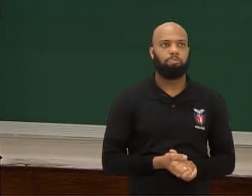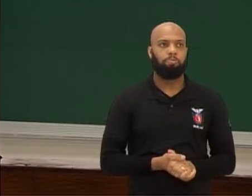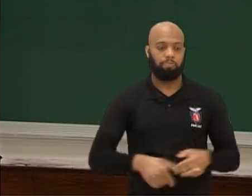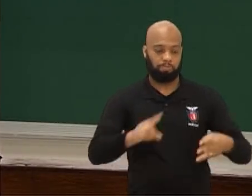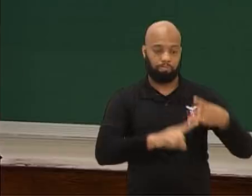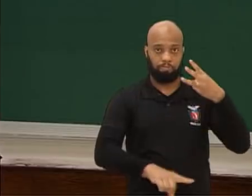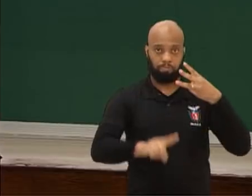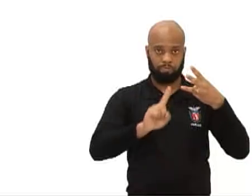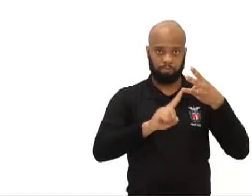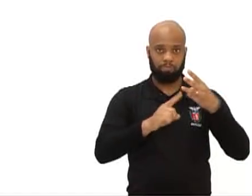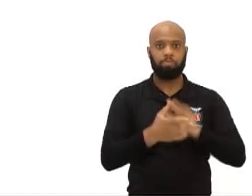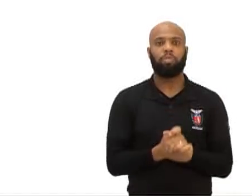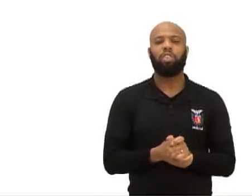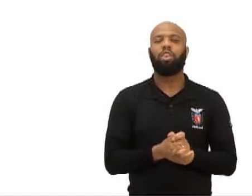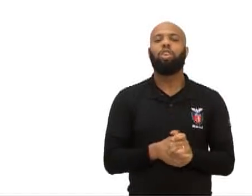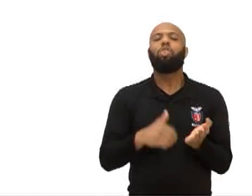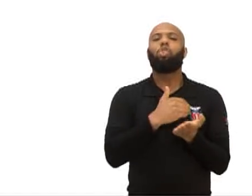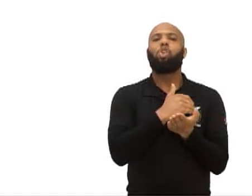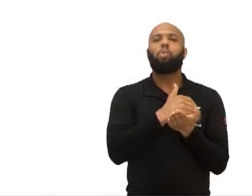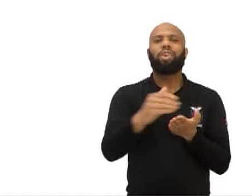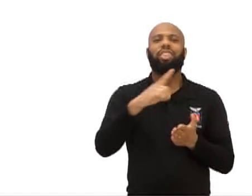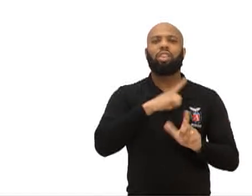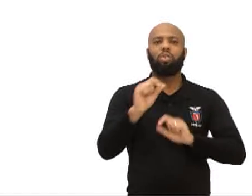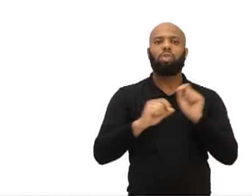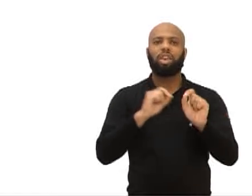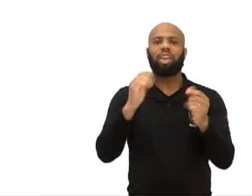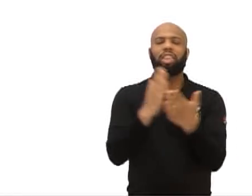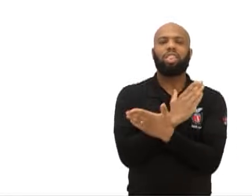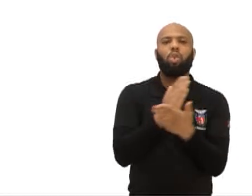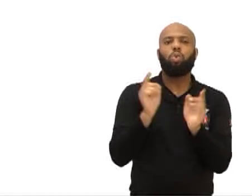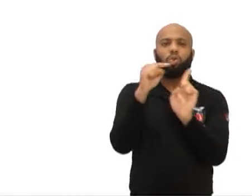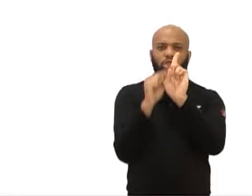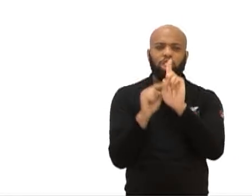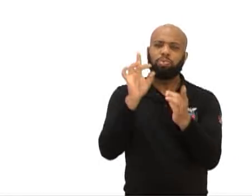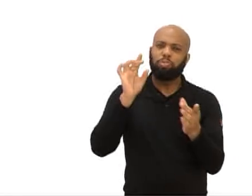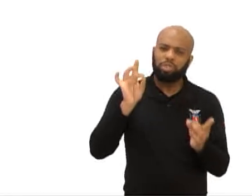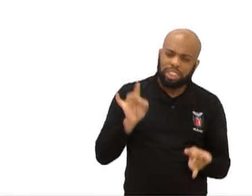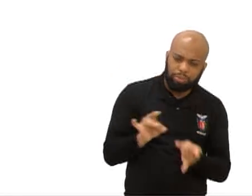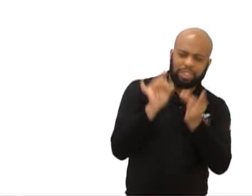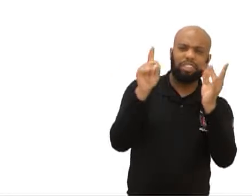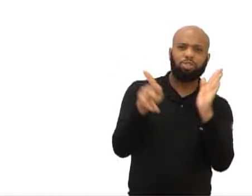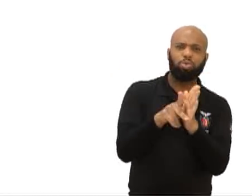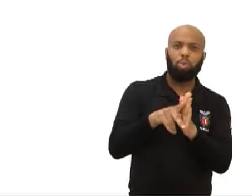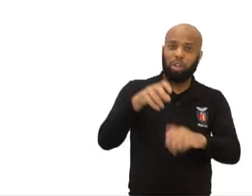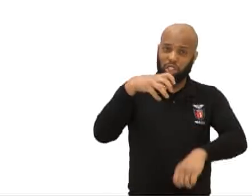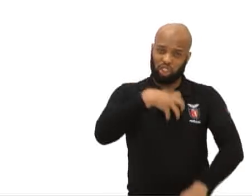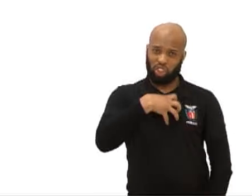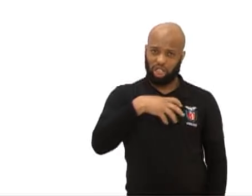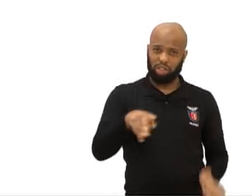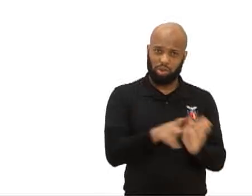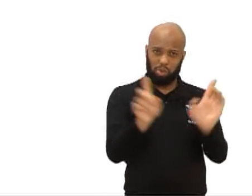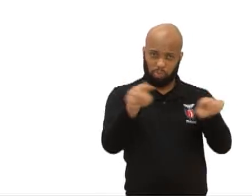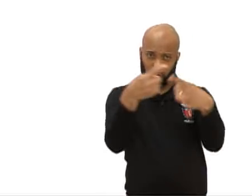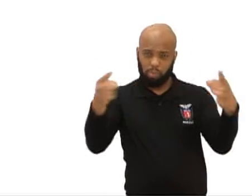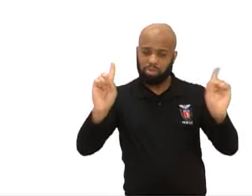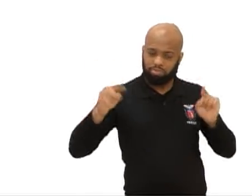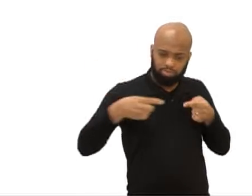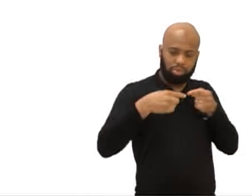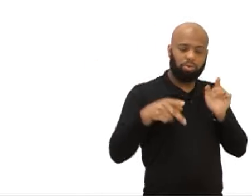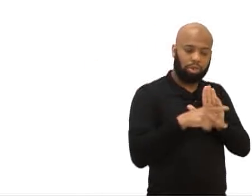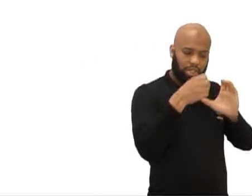Terceiro aspecto, surgiram coletâneas de partituras com sugestões de ambientações para filmes de acordo